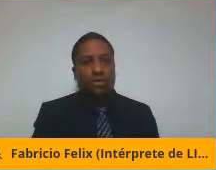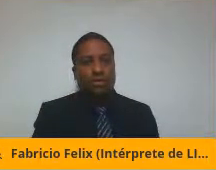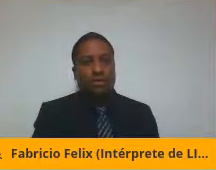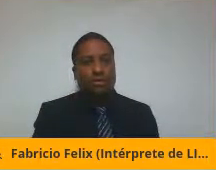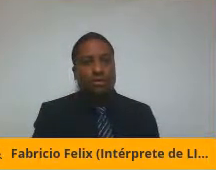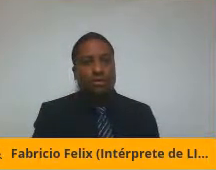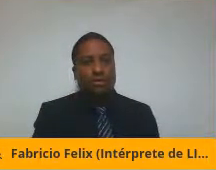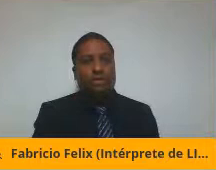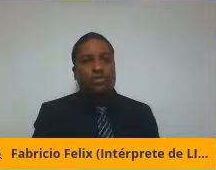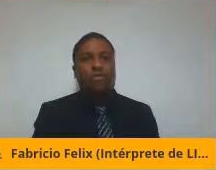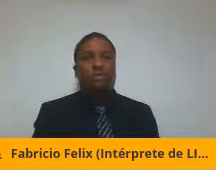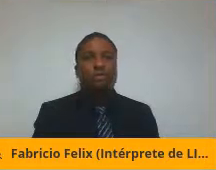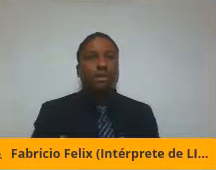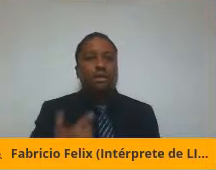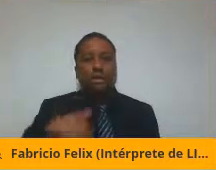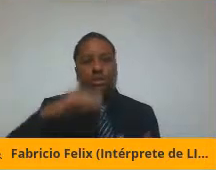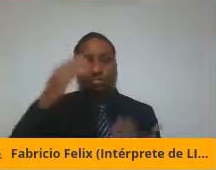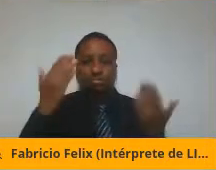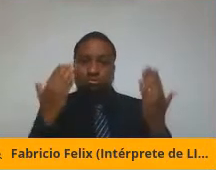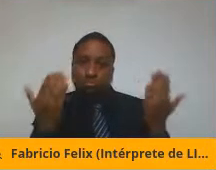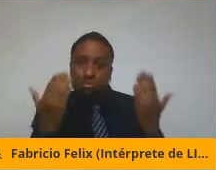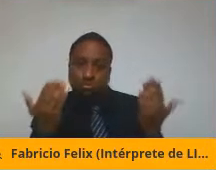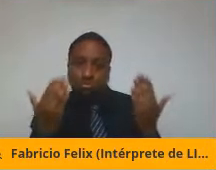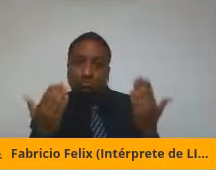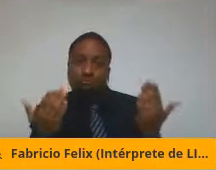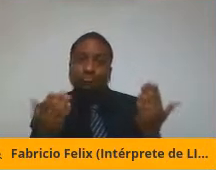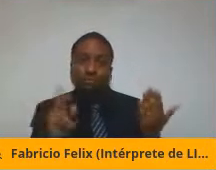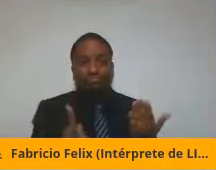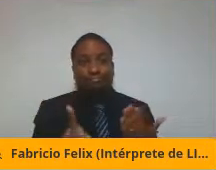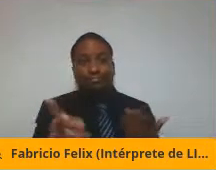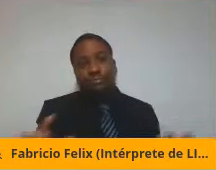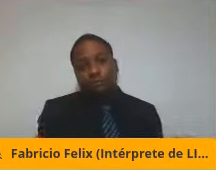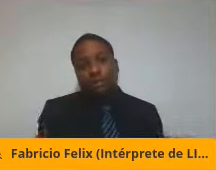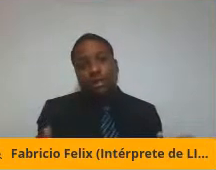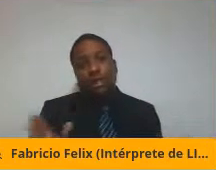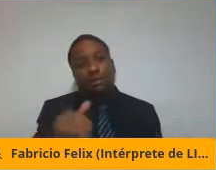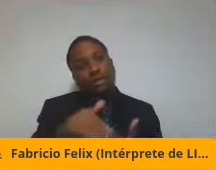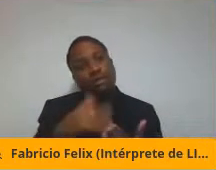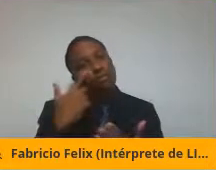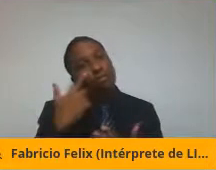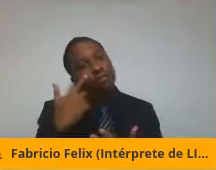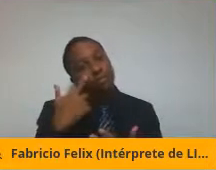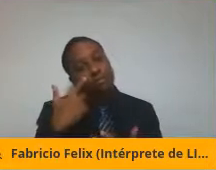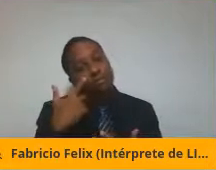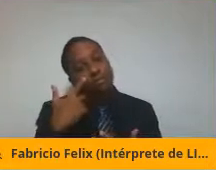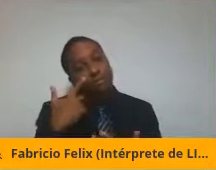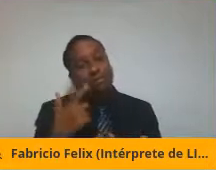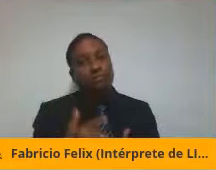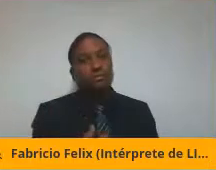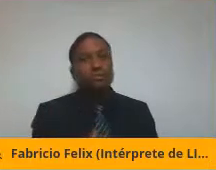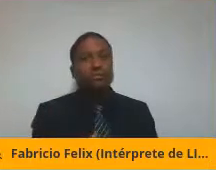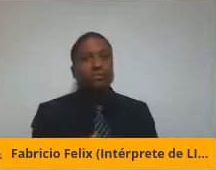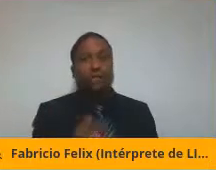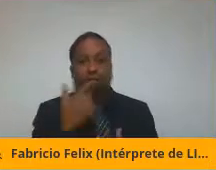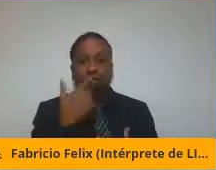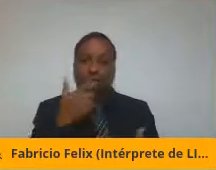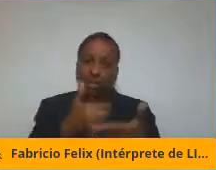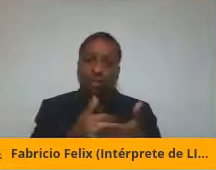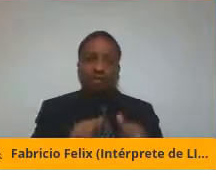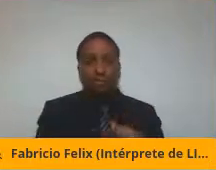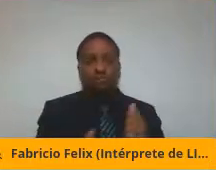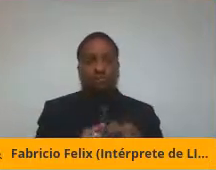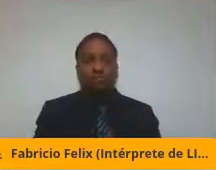nessa possibilidade. Então, fica essa dúvida, né, até em breve, né, a gente vai estar tendo alguns esclarecimentos sobre isso